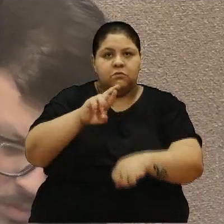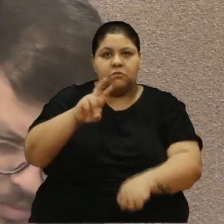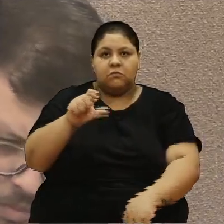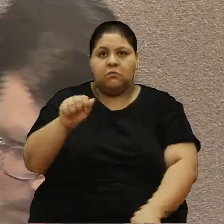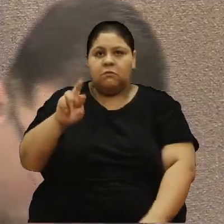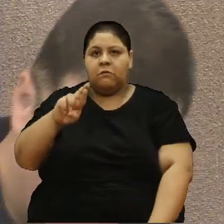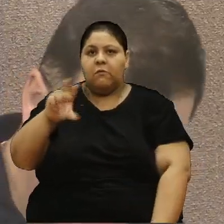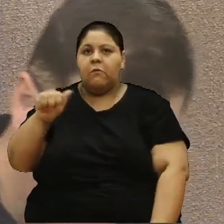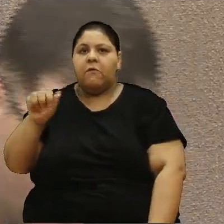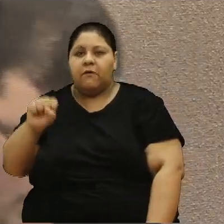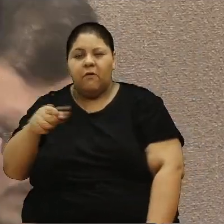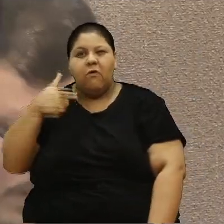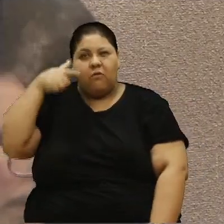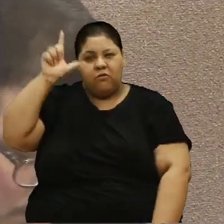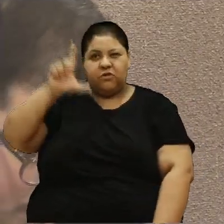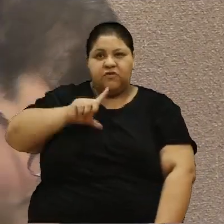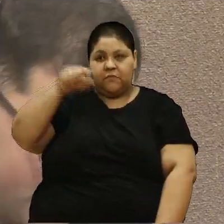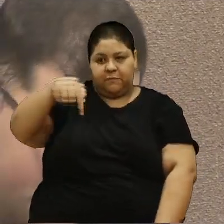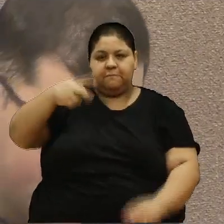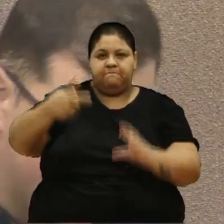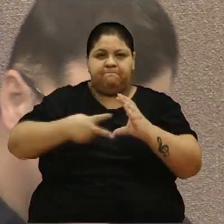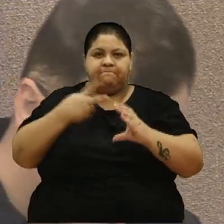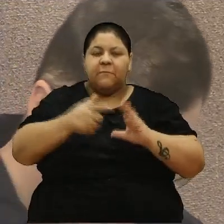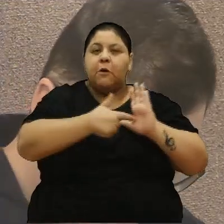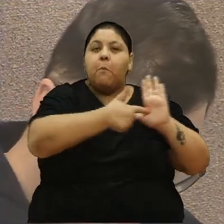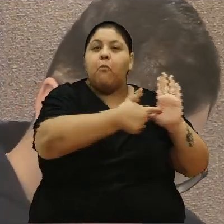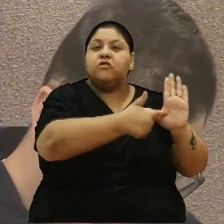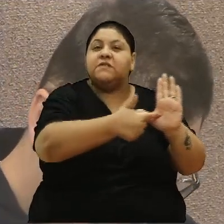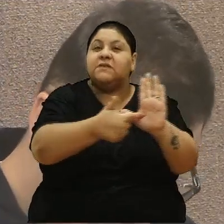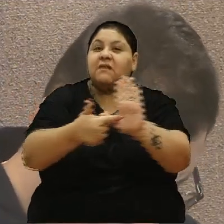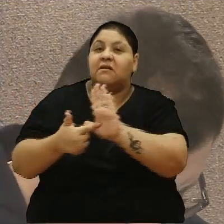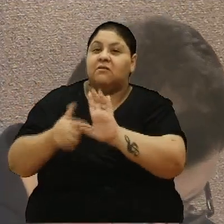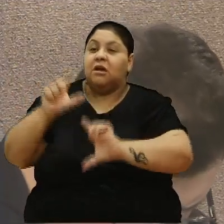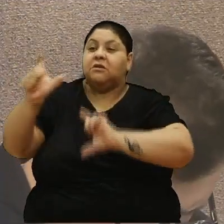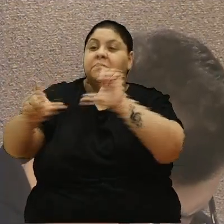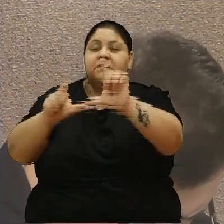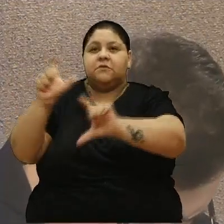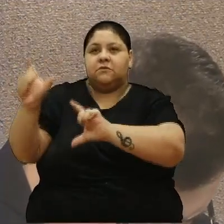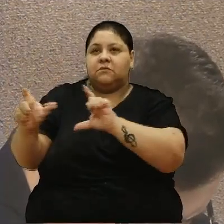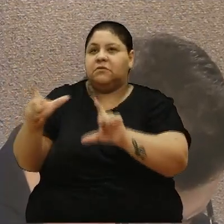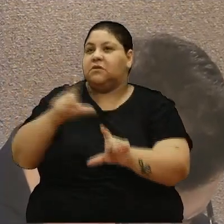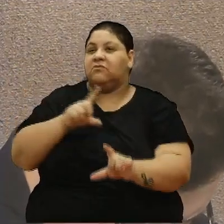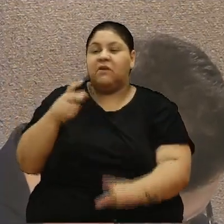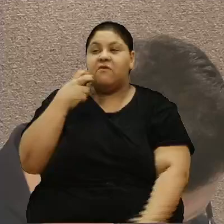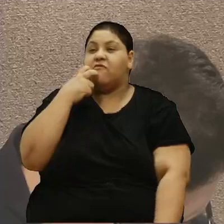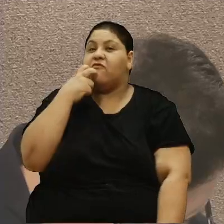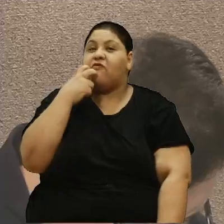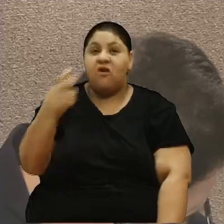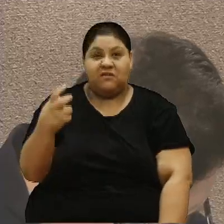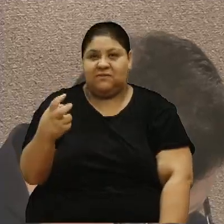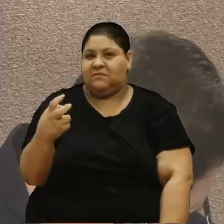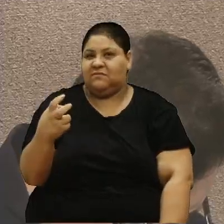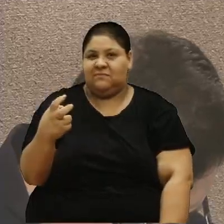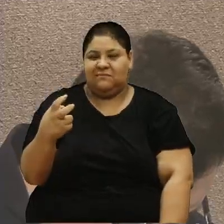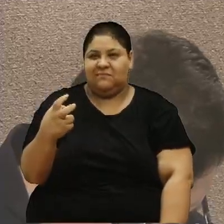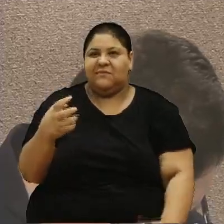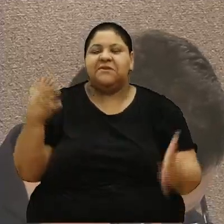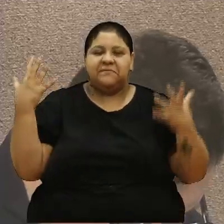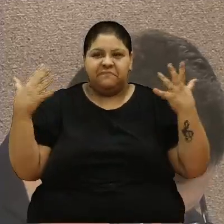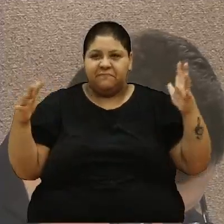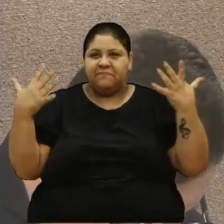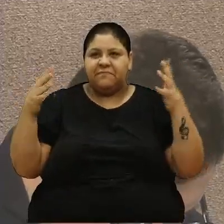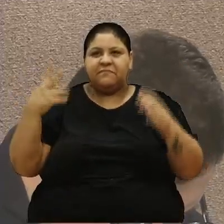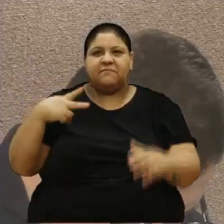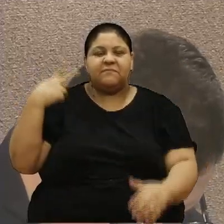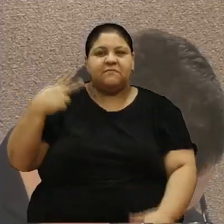do autismo, então dando visibilidade àquelas pessoas que não têm voz. Parabenizar aqui o